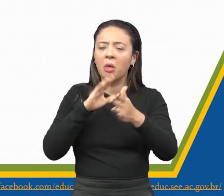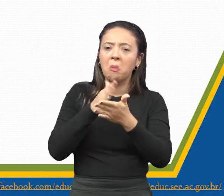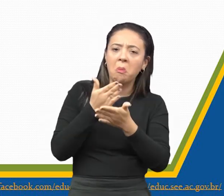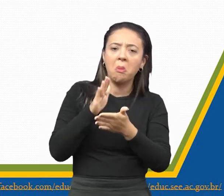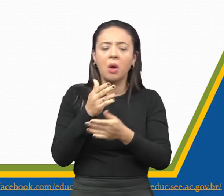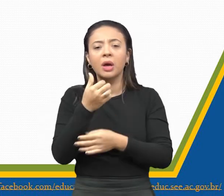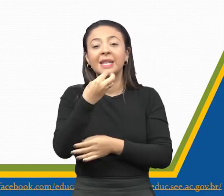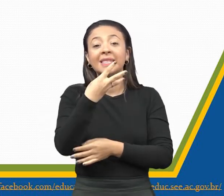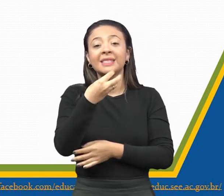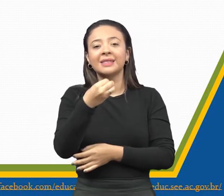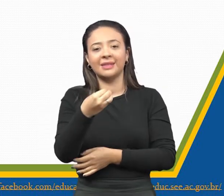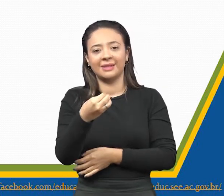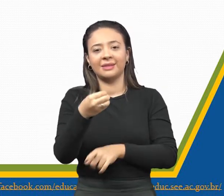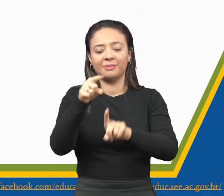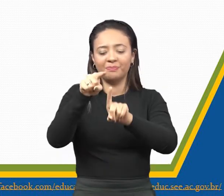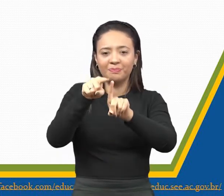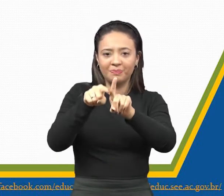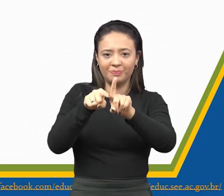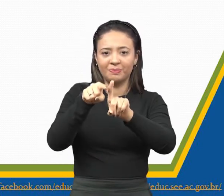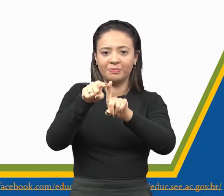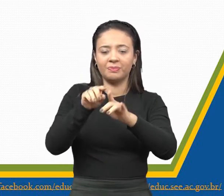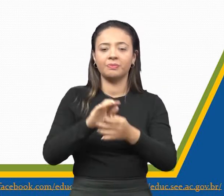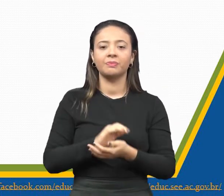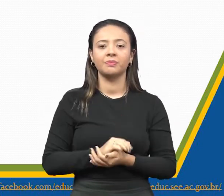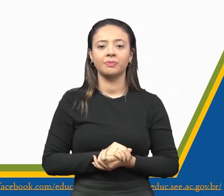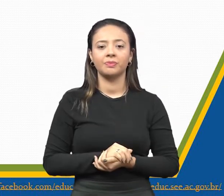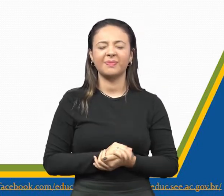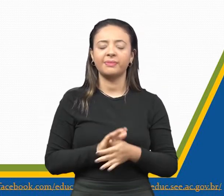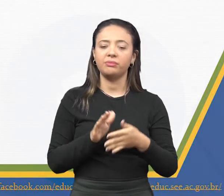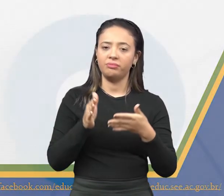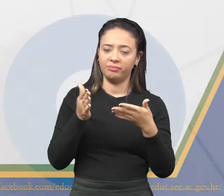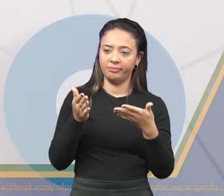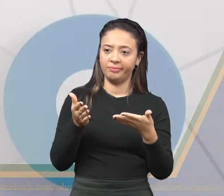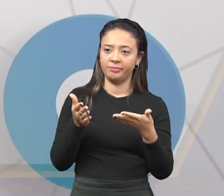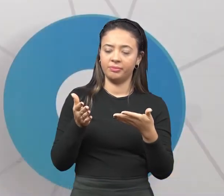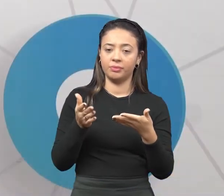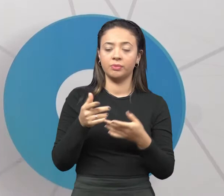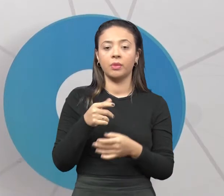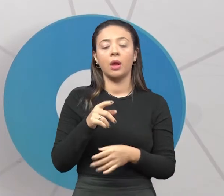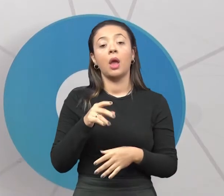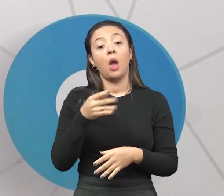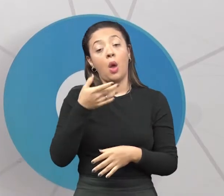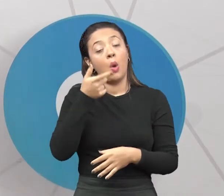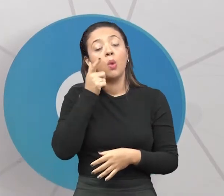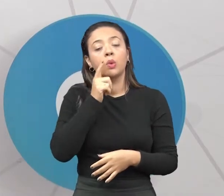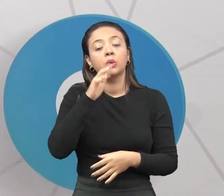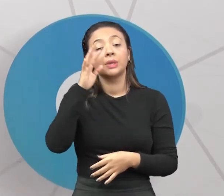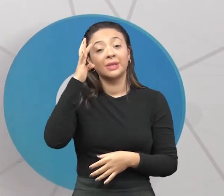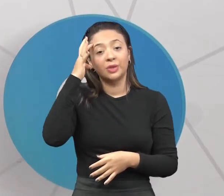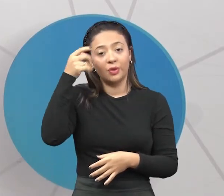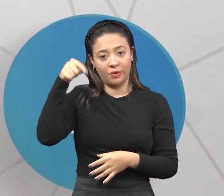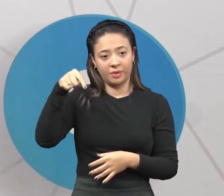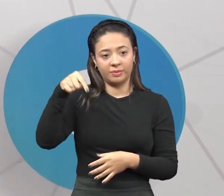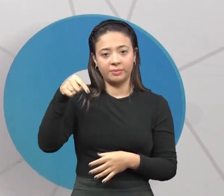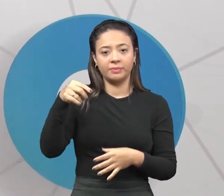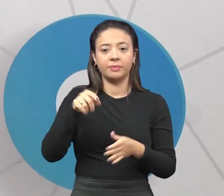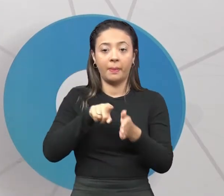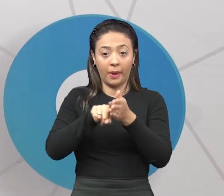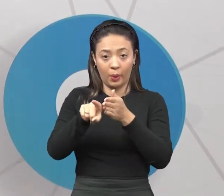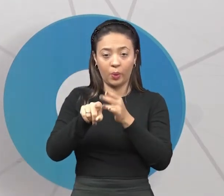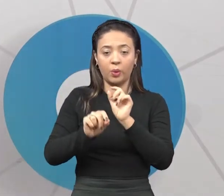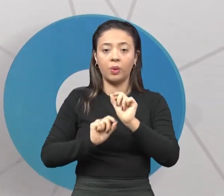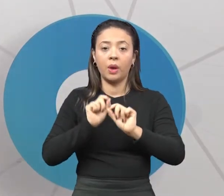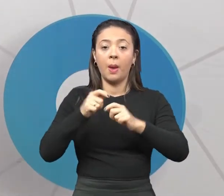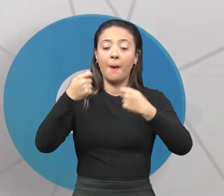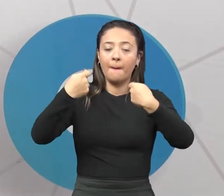30 graus Celsius? Então, olha só, gente, para nós resolvermos esse tipo de questão, nós vamos